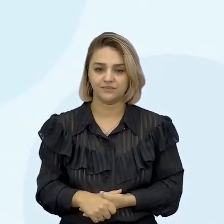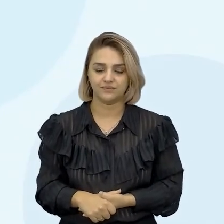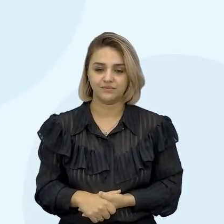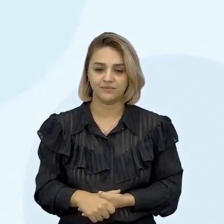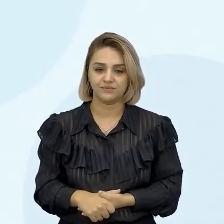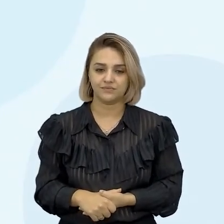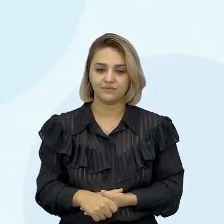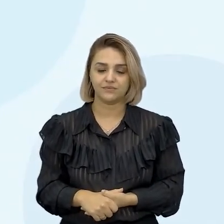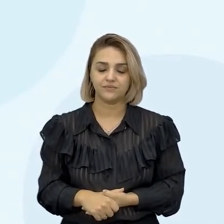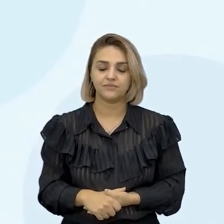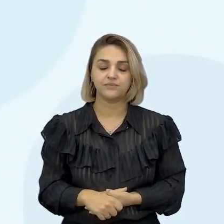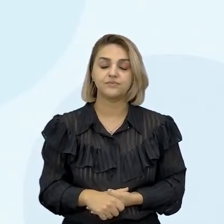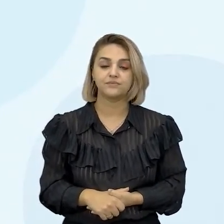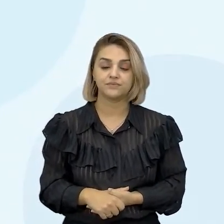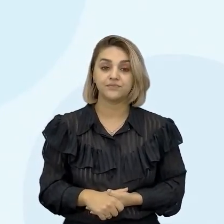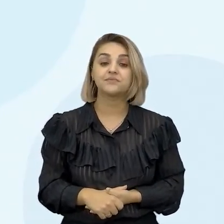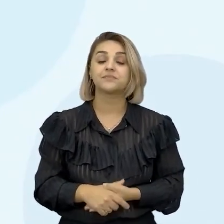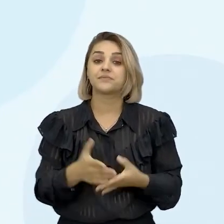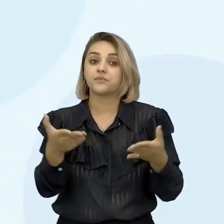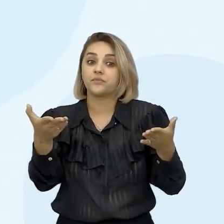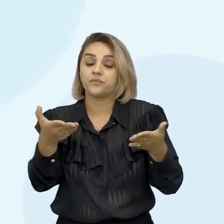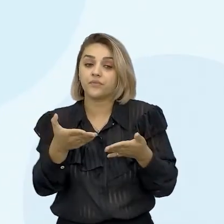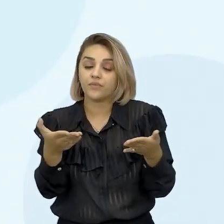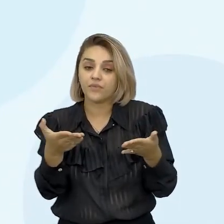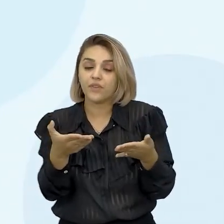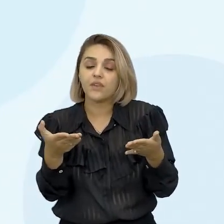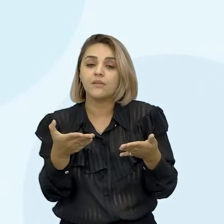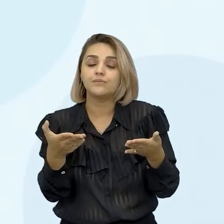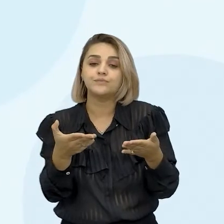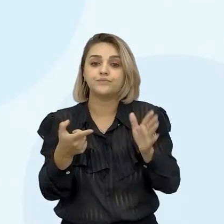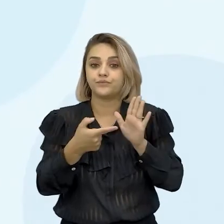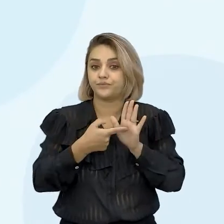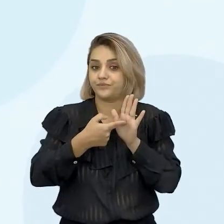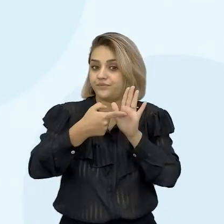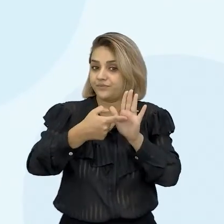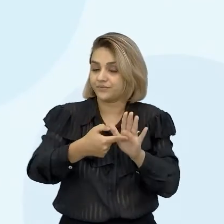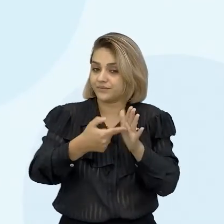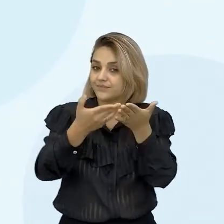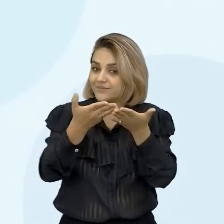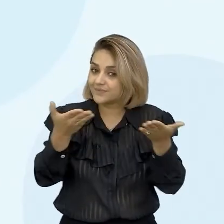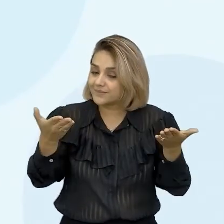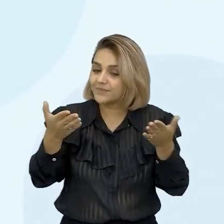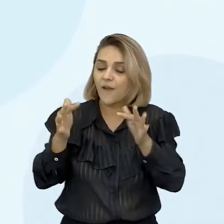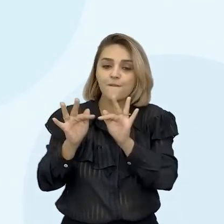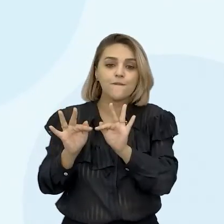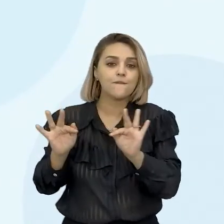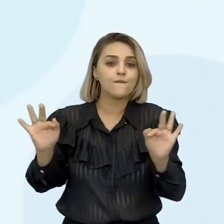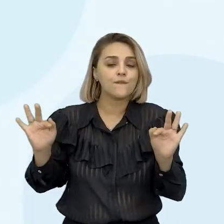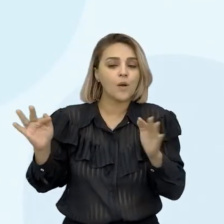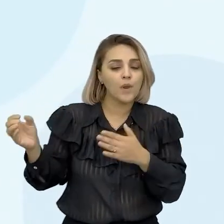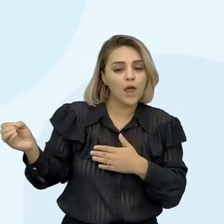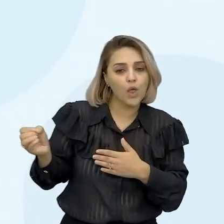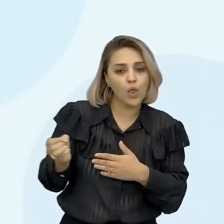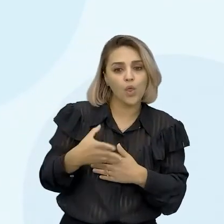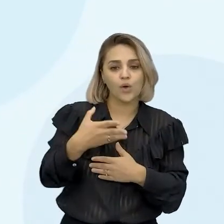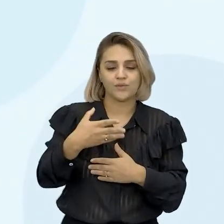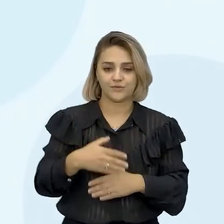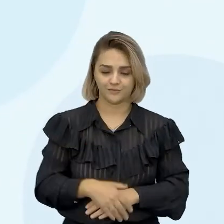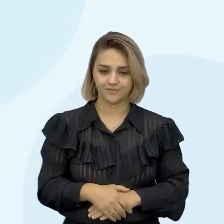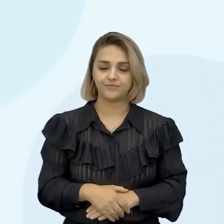Oi gente agora hoje eu quero te apresentar aqui uma nova